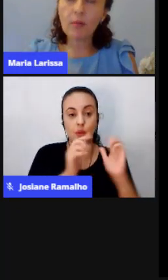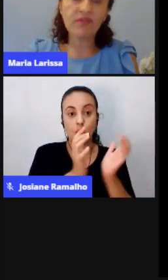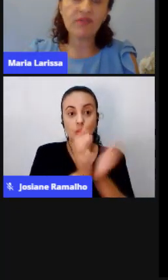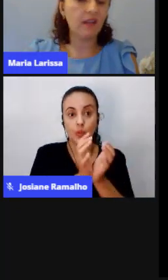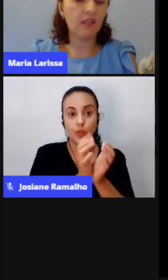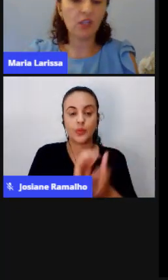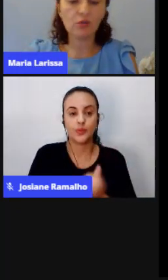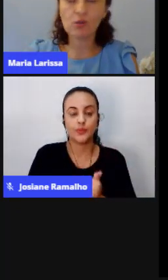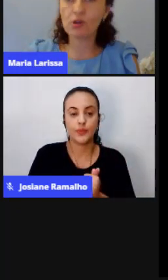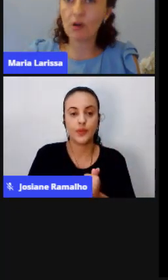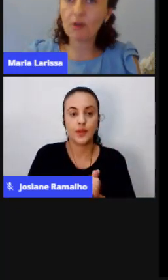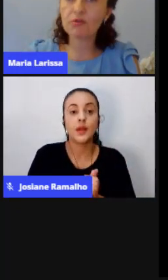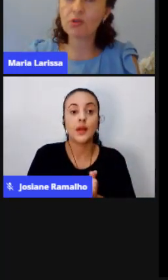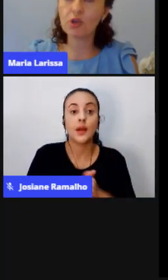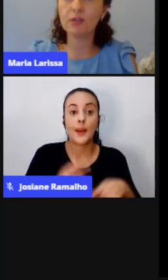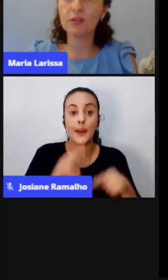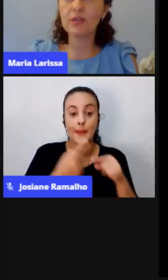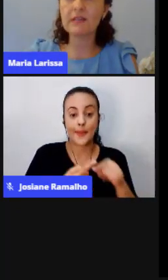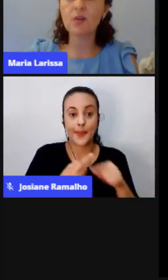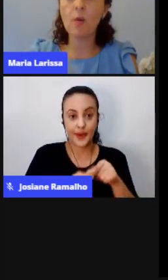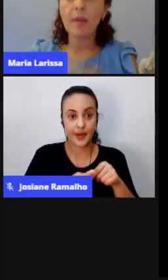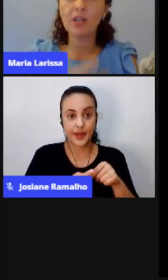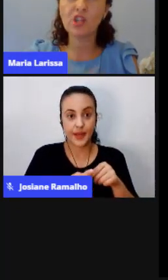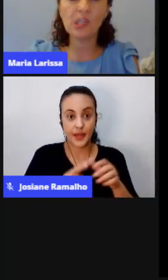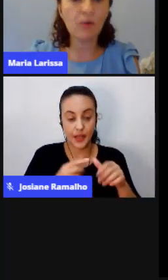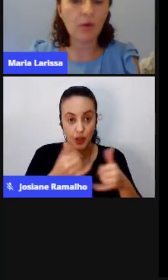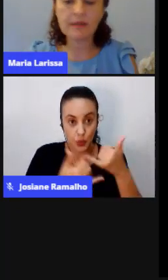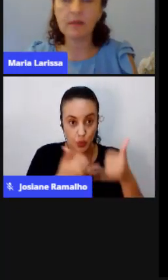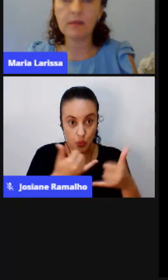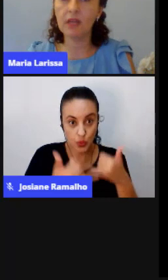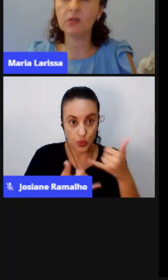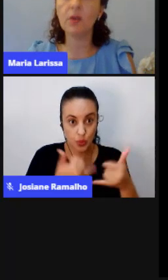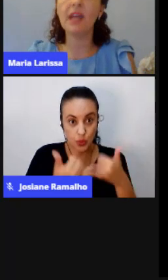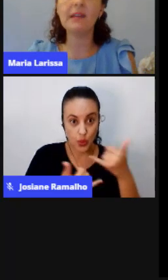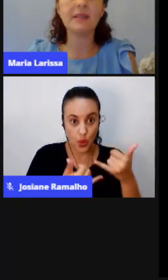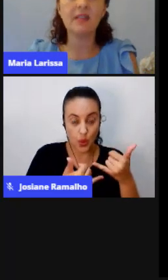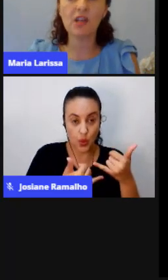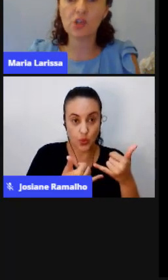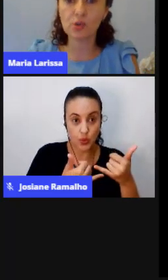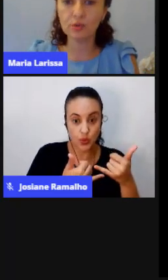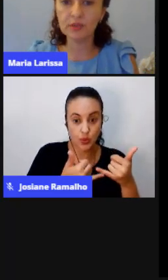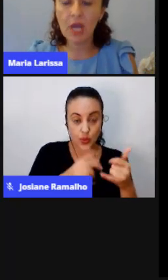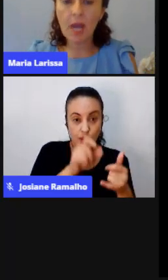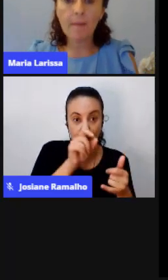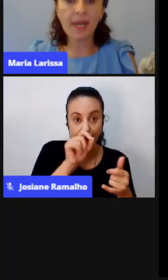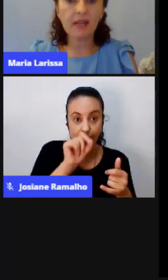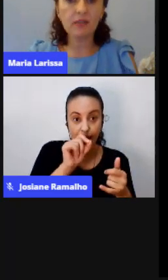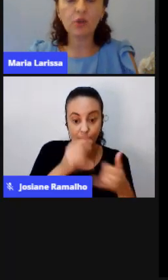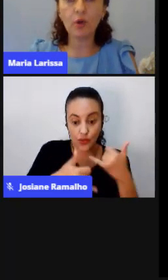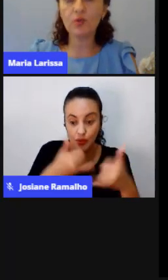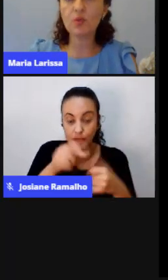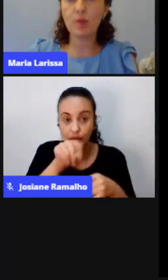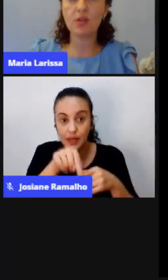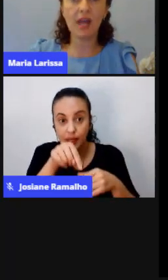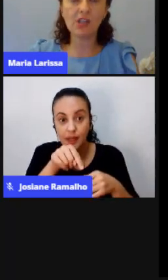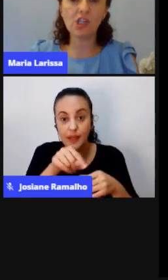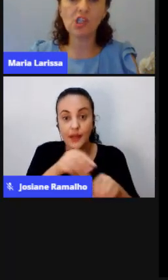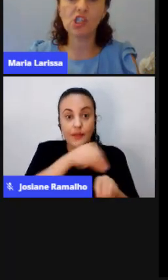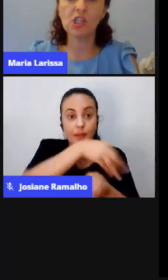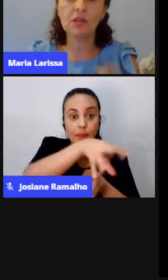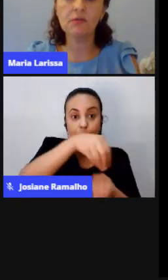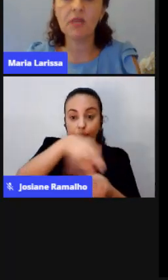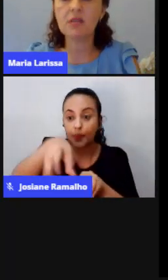Está comprovado que nos jogos, os jogadores eles compartilham conhecimento, eles se ajudam para que todos